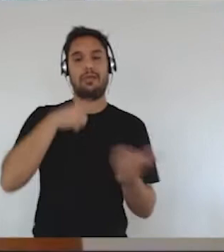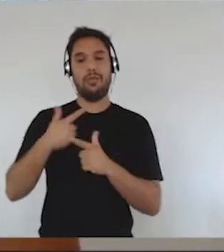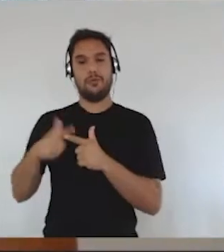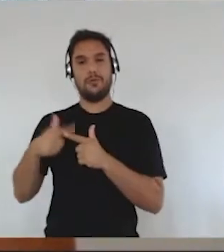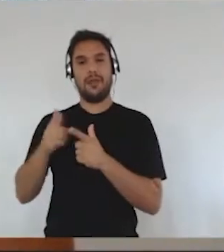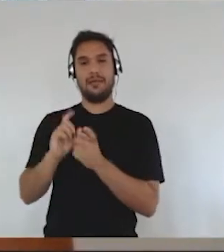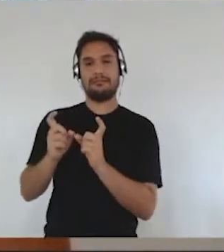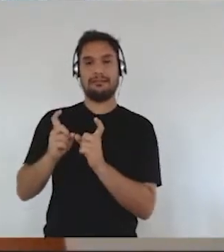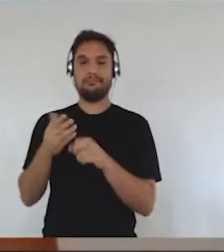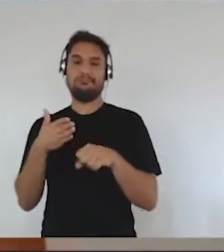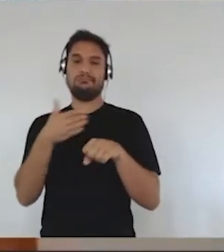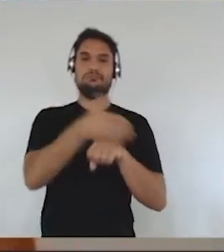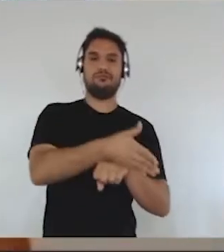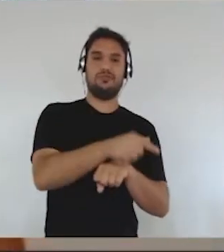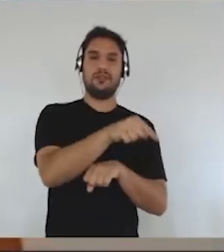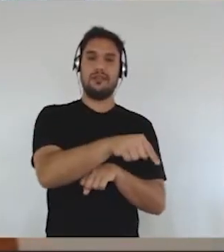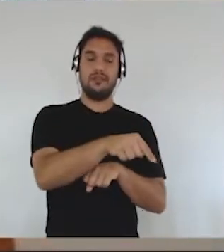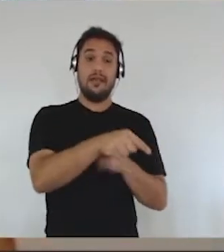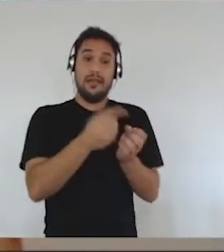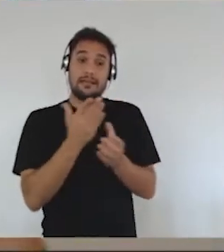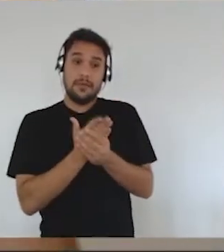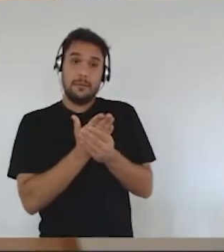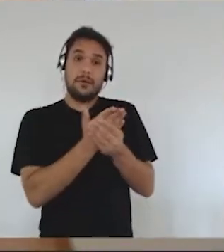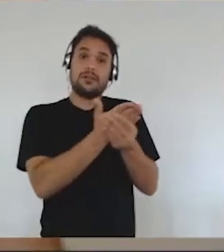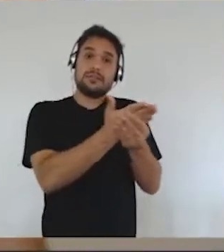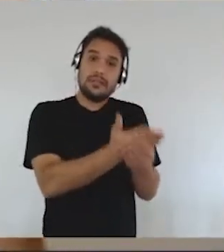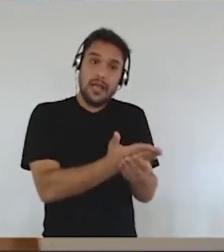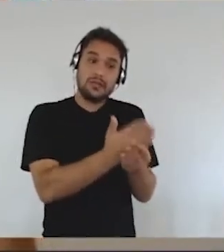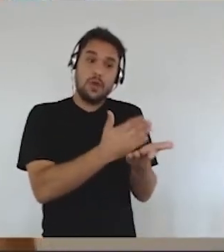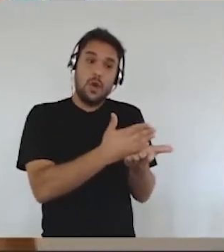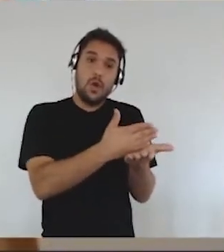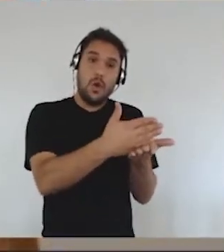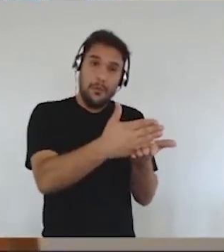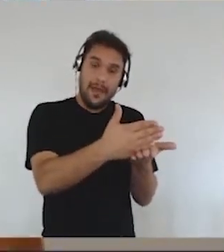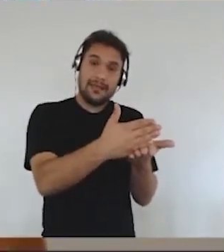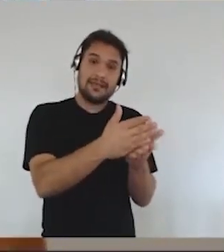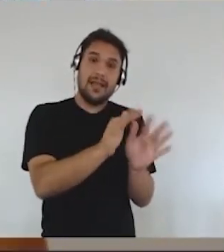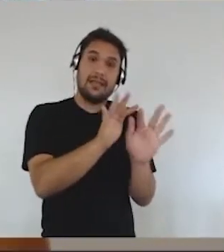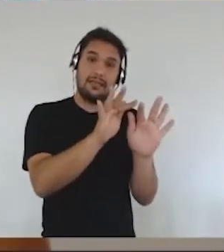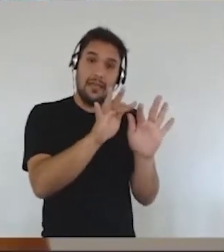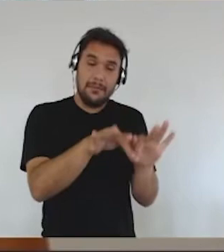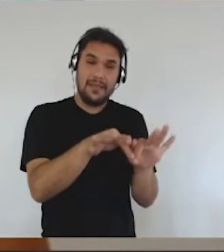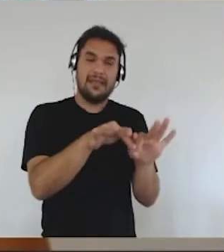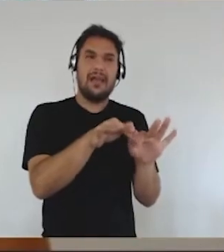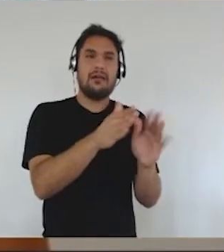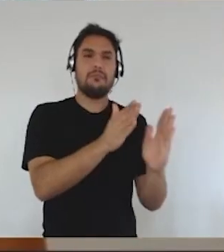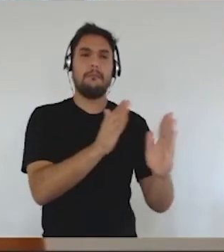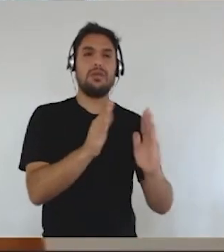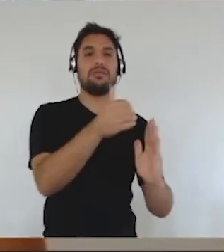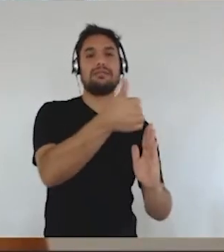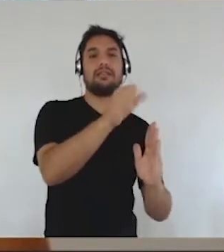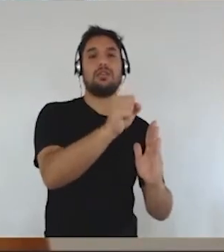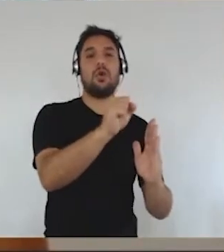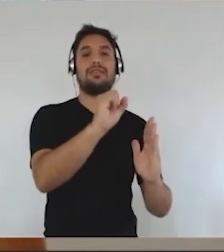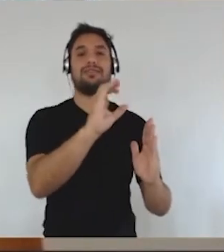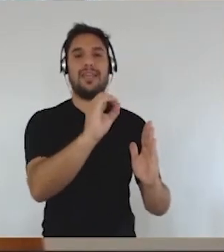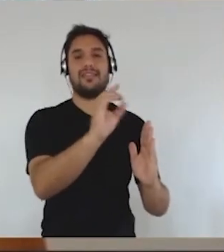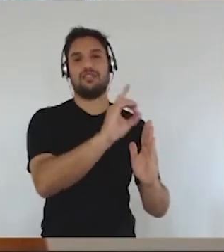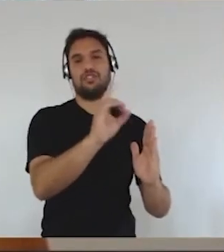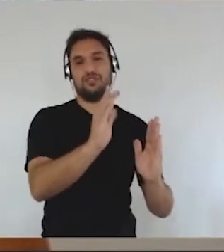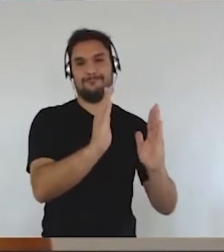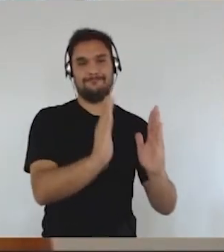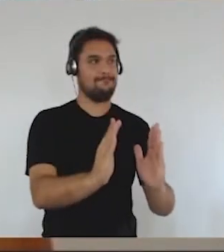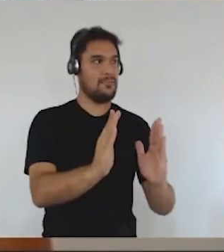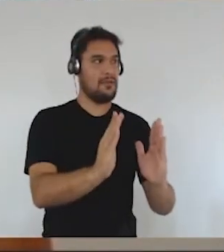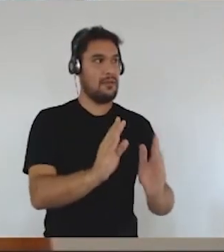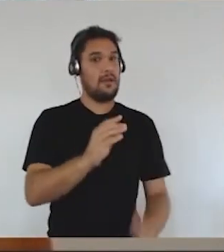sim, vão às câmaras de arbitragem e esse processo ele tem que começar e terminar em 180 dias. A média, no ano passado,